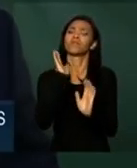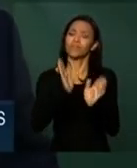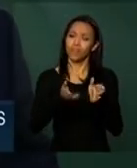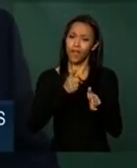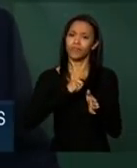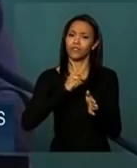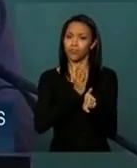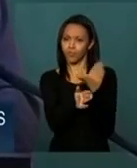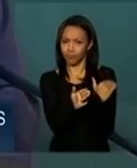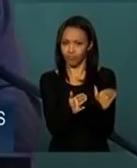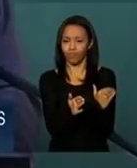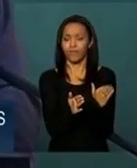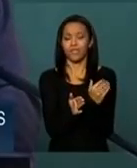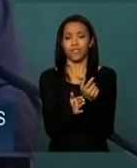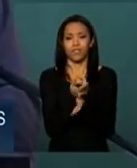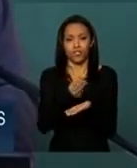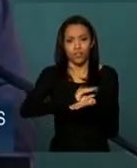de investimento